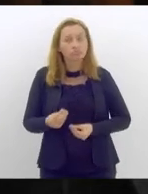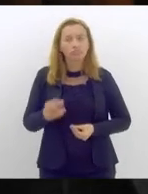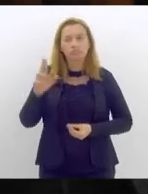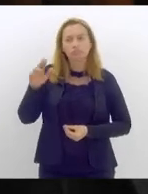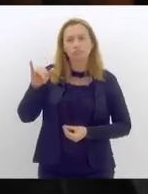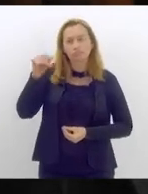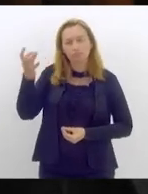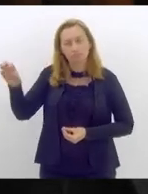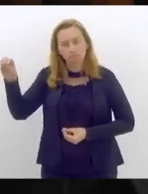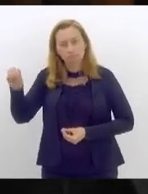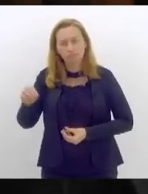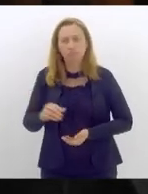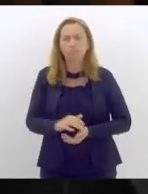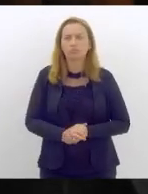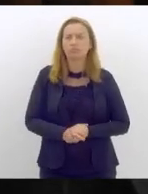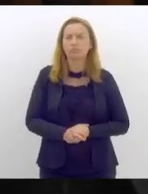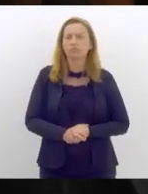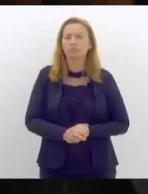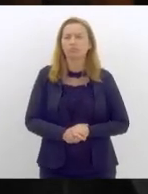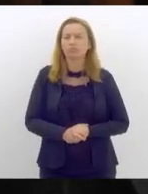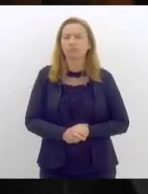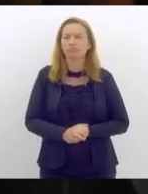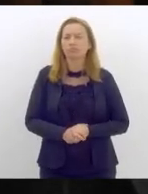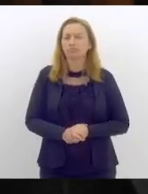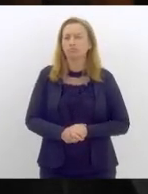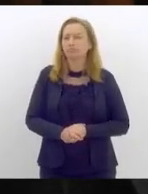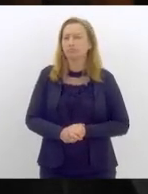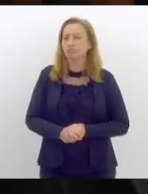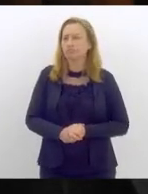união tivesse autoridade